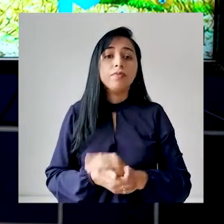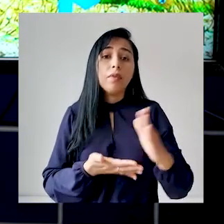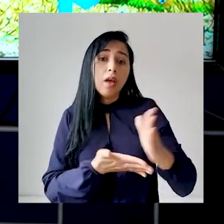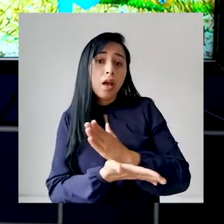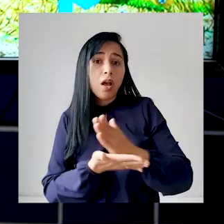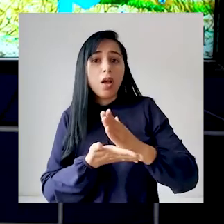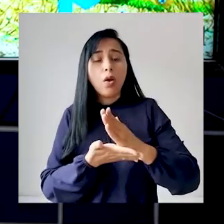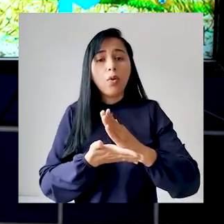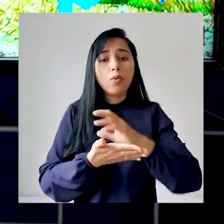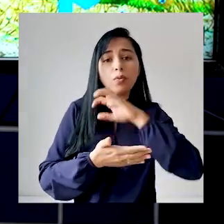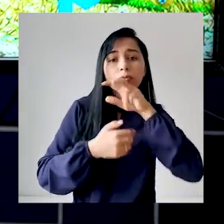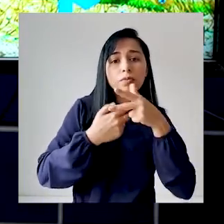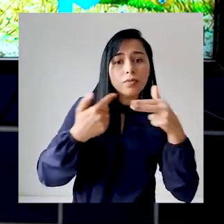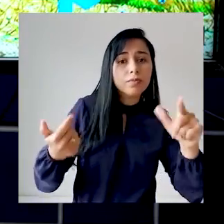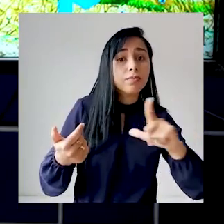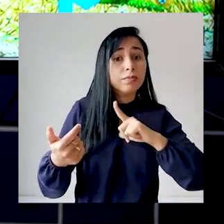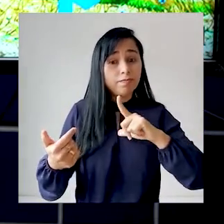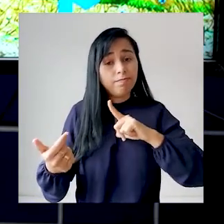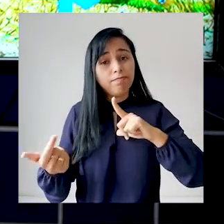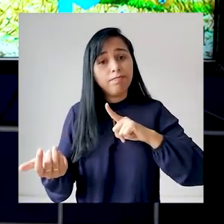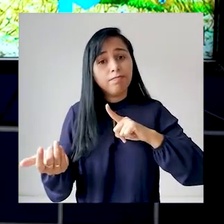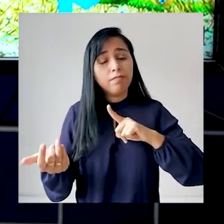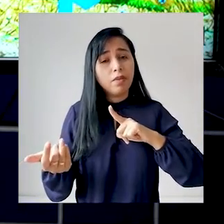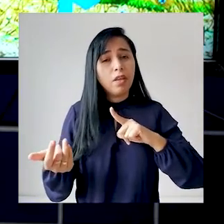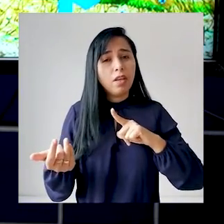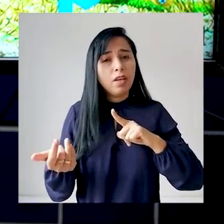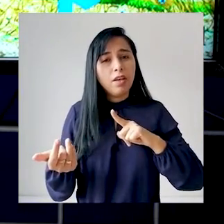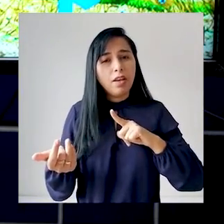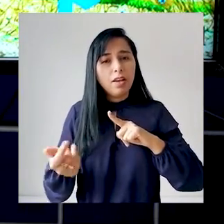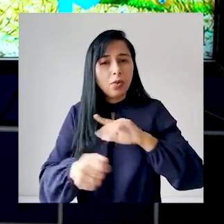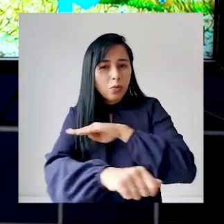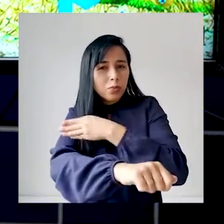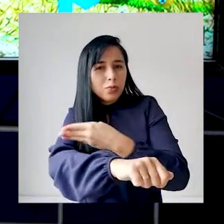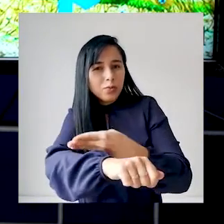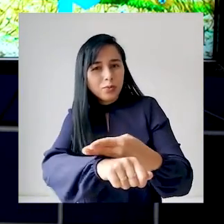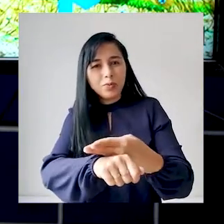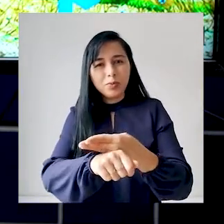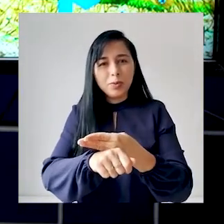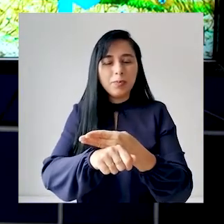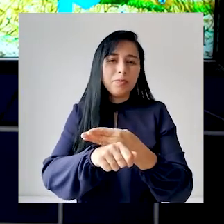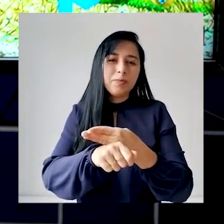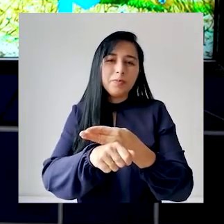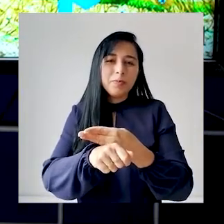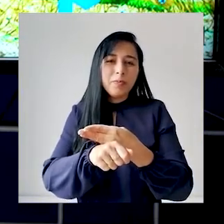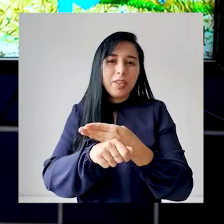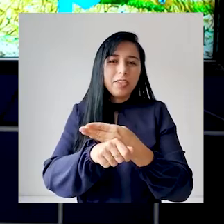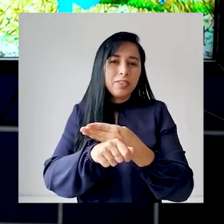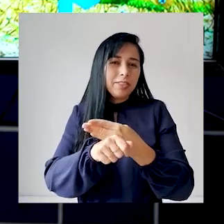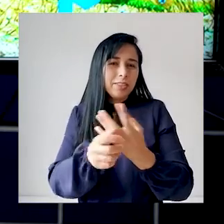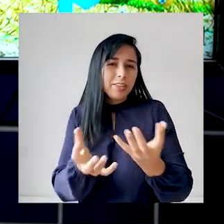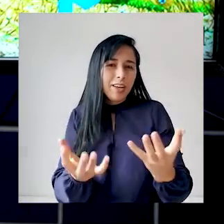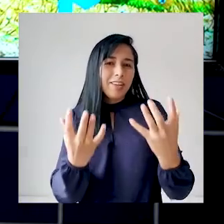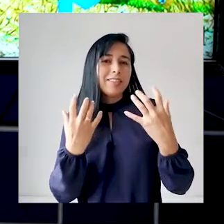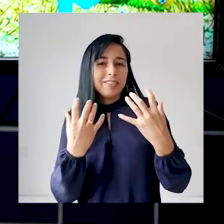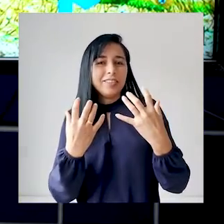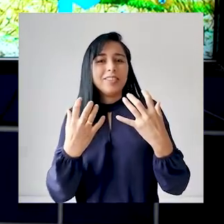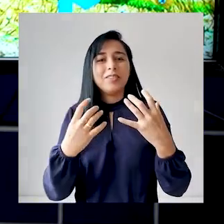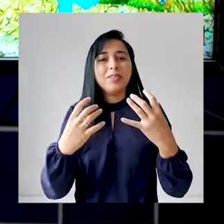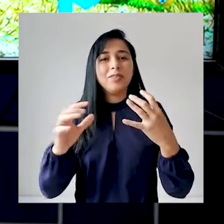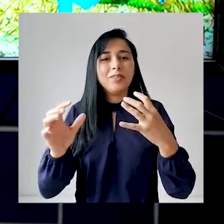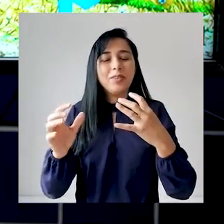Alguns animais têm o que nós conhecemos como rituais de acasalamento, que são bem comuns em